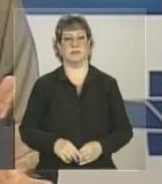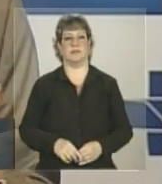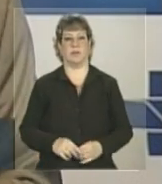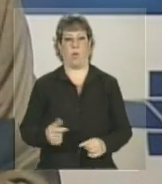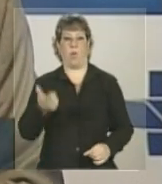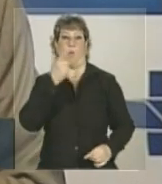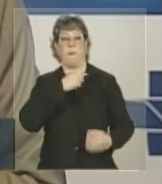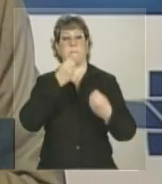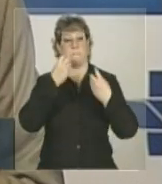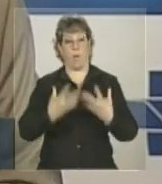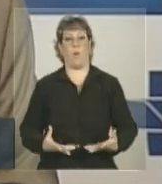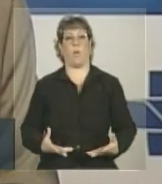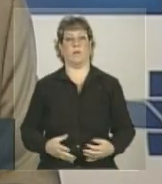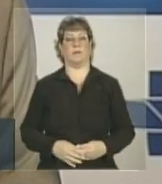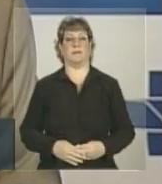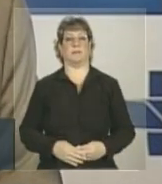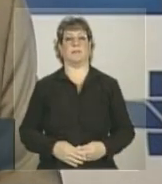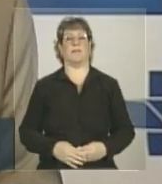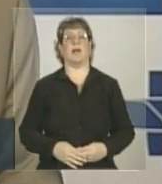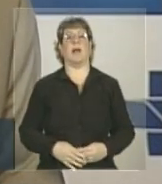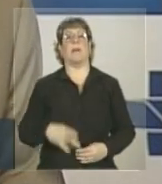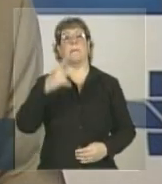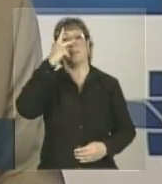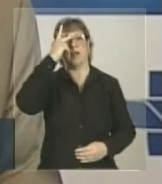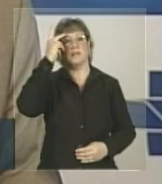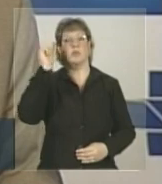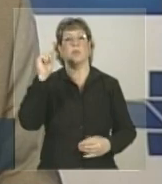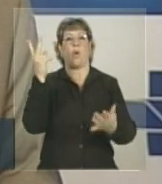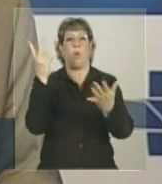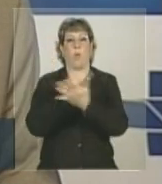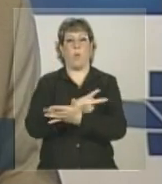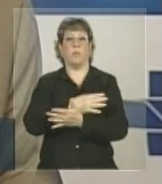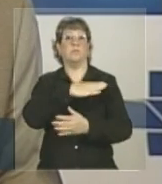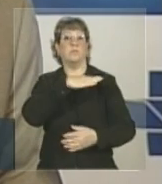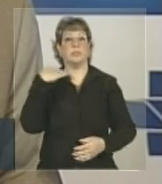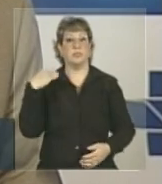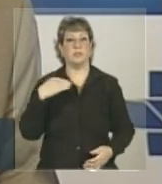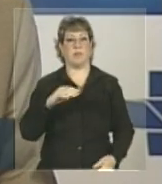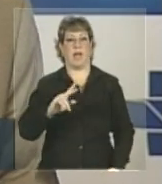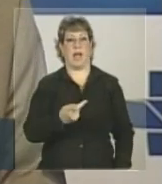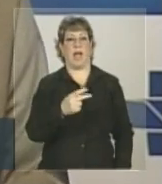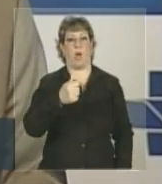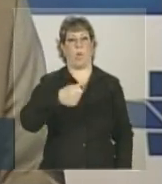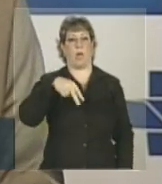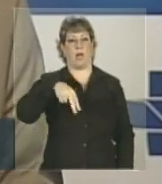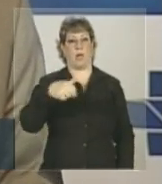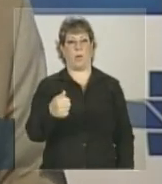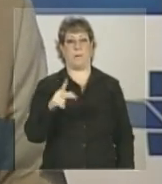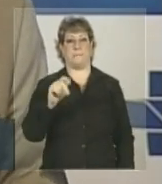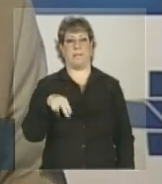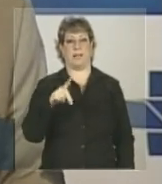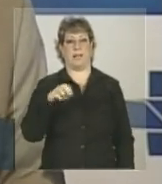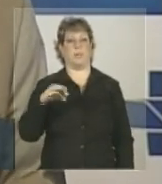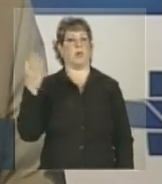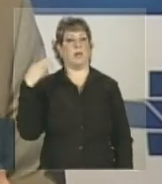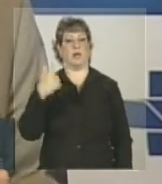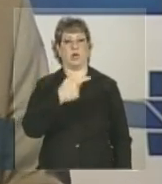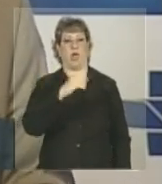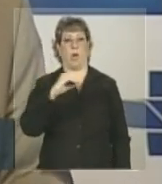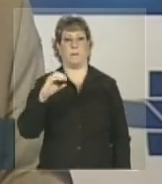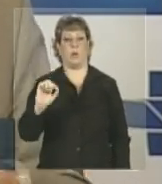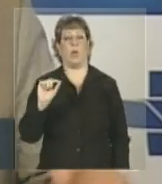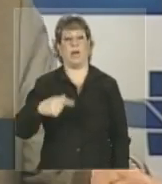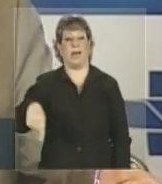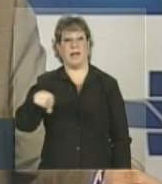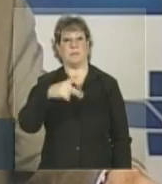esse êxito, né? Os óbitos por H1N1 pandêmico, né, em 2000, para a gente ter uma ideia,